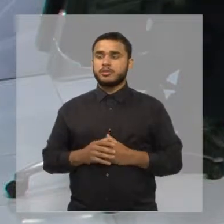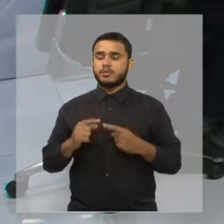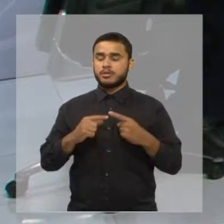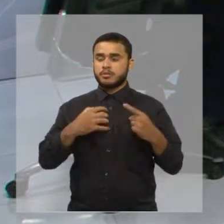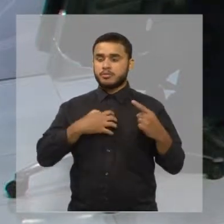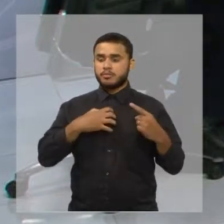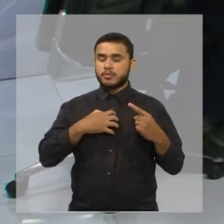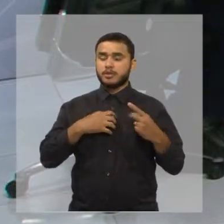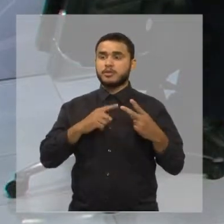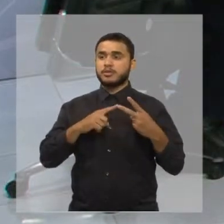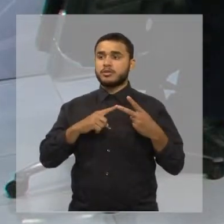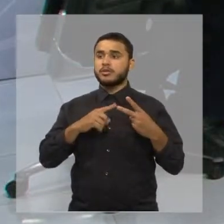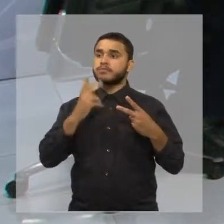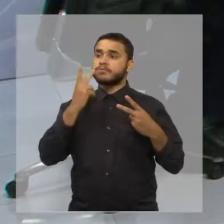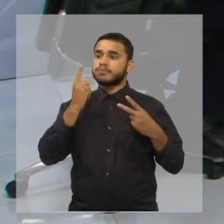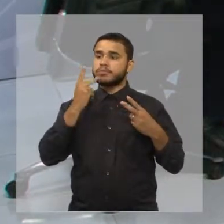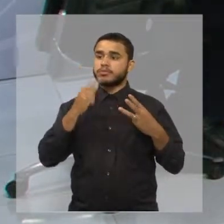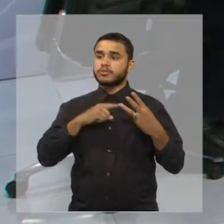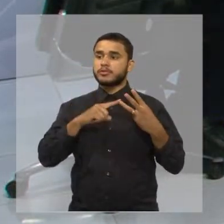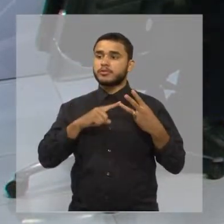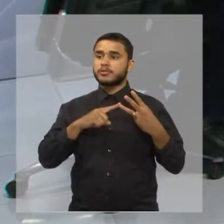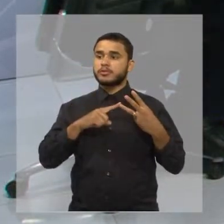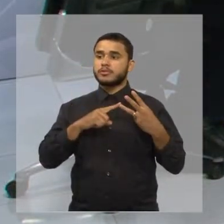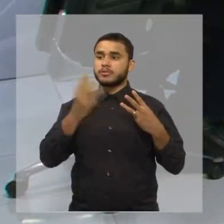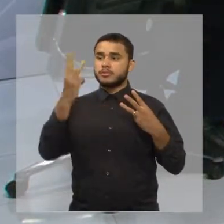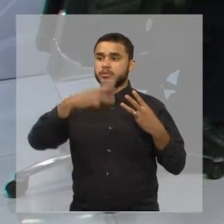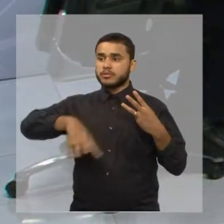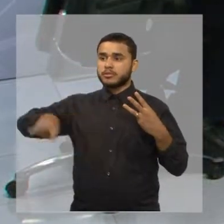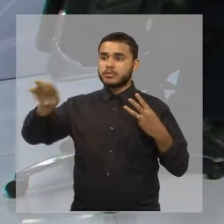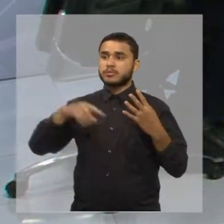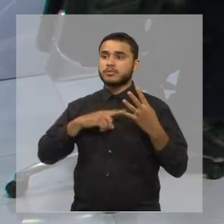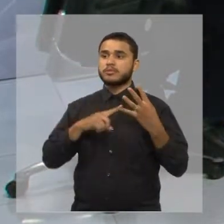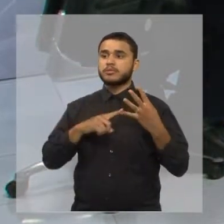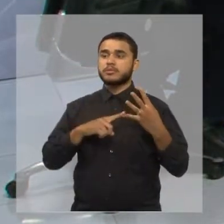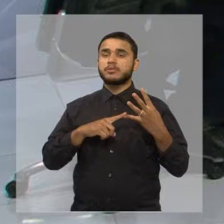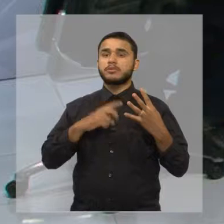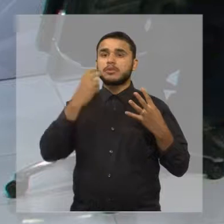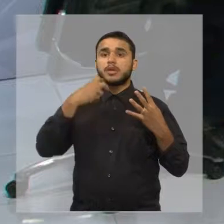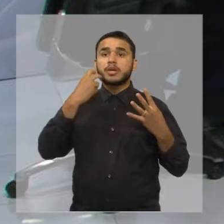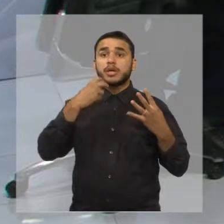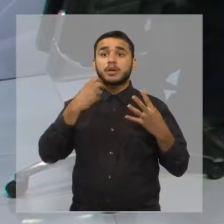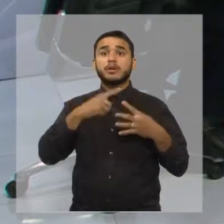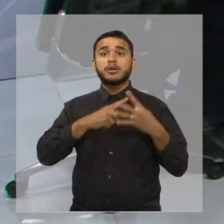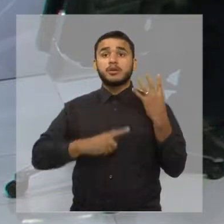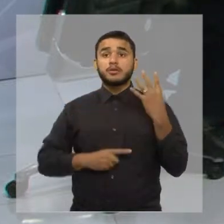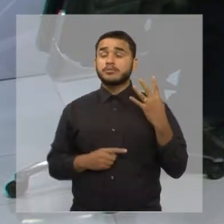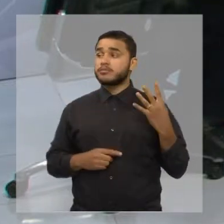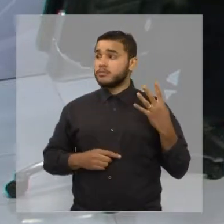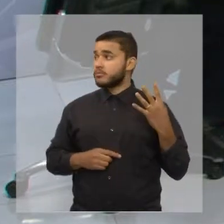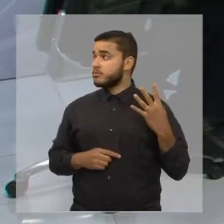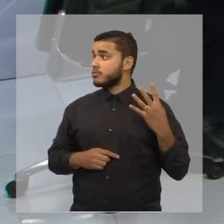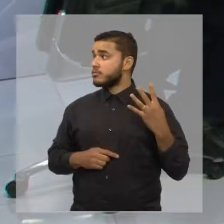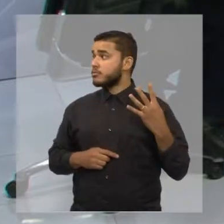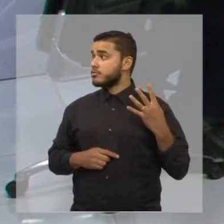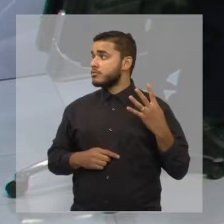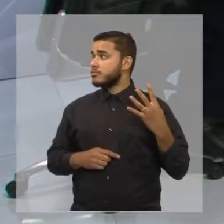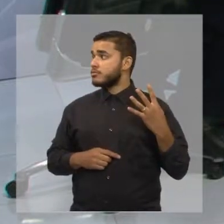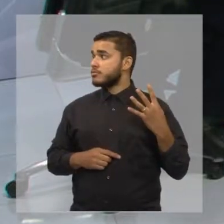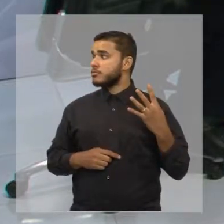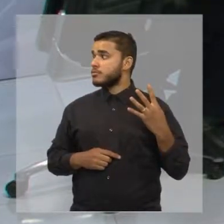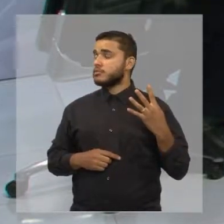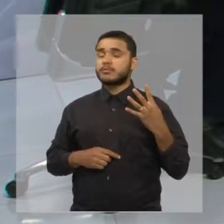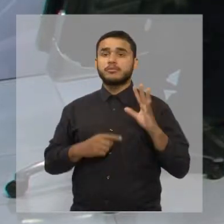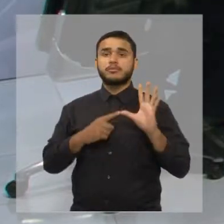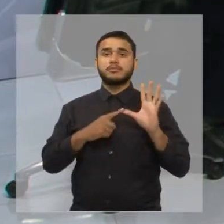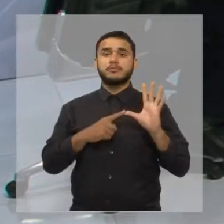Ceará e o Maranhão. E o Rio Grande do Norte, você exclui? Ah, sim, o Rio Grande do Norte, a Fátima. Tem razão. E o PSB de Pernambuco também, você